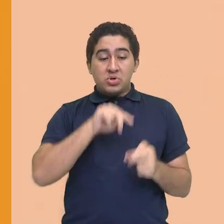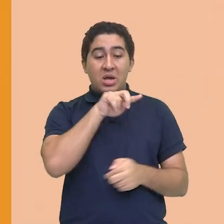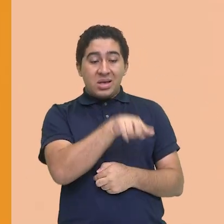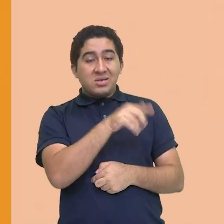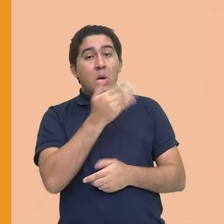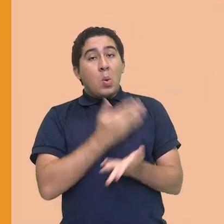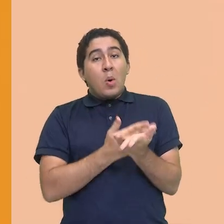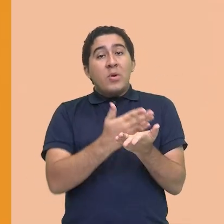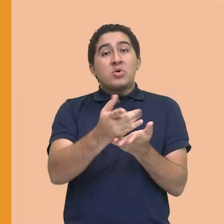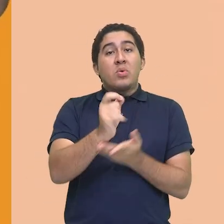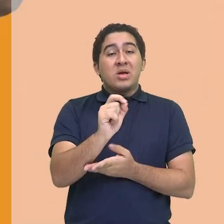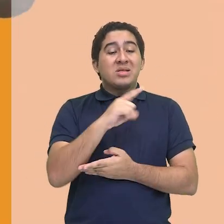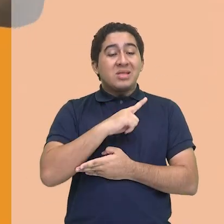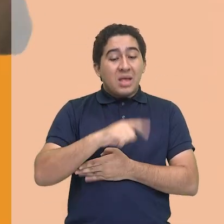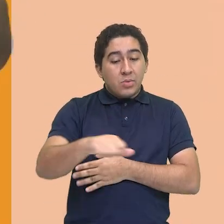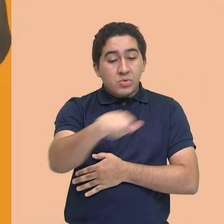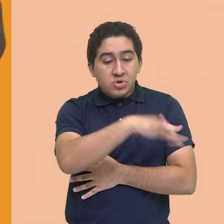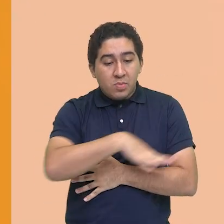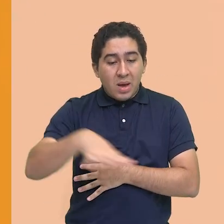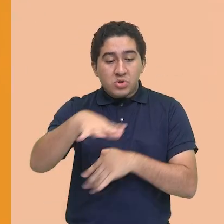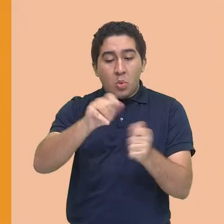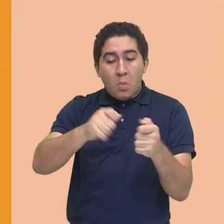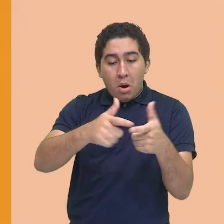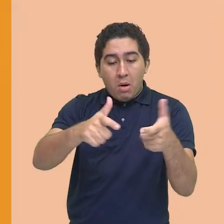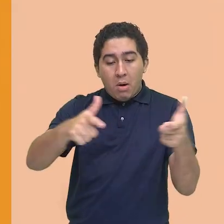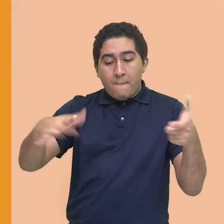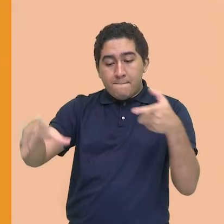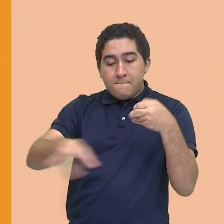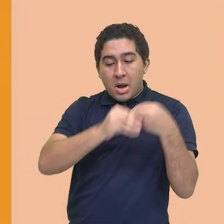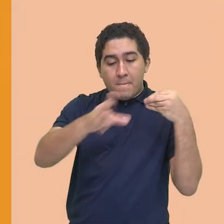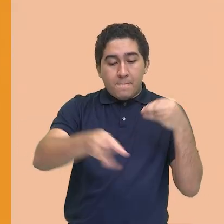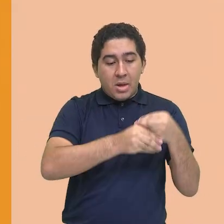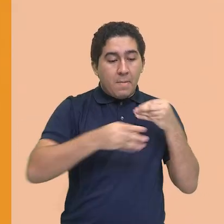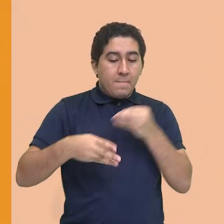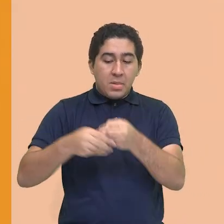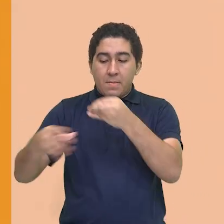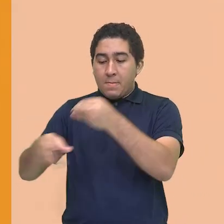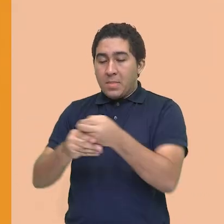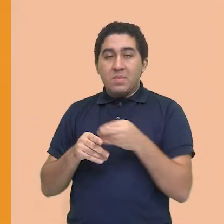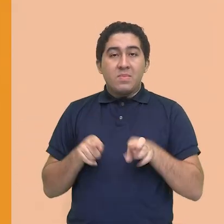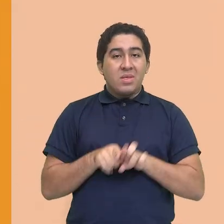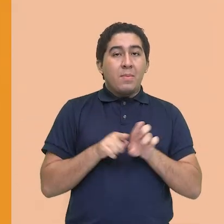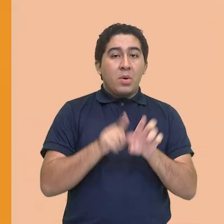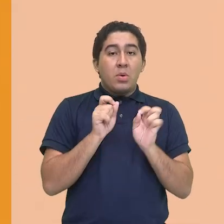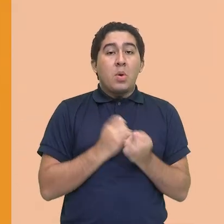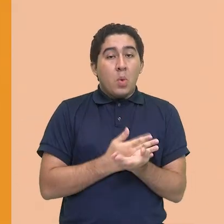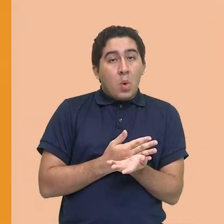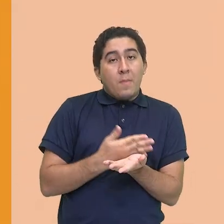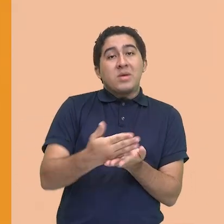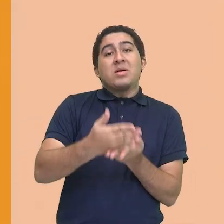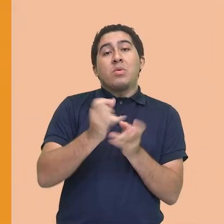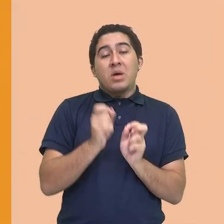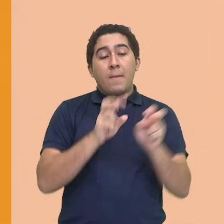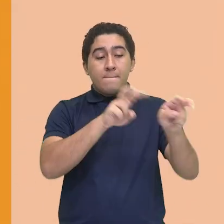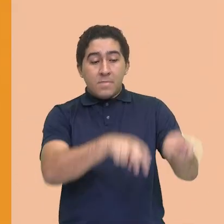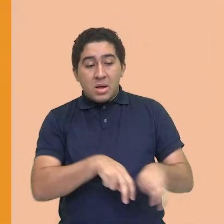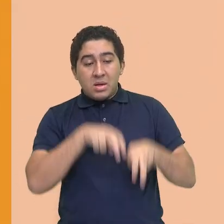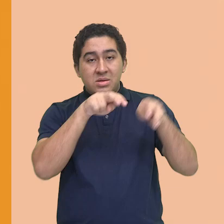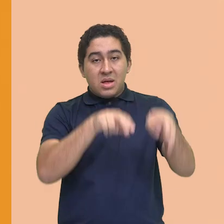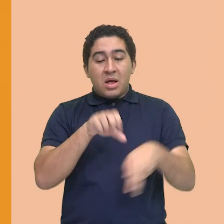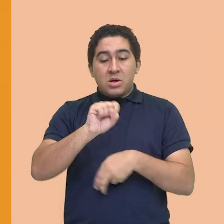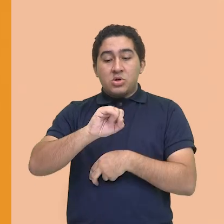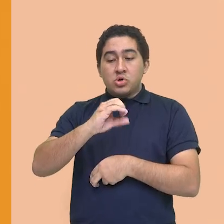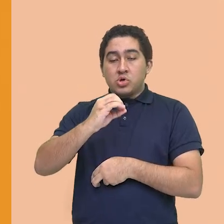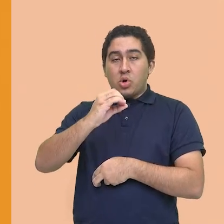latifundiários começaram a ocupar a região amazônica, ali na região do sudoeste do Pará, e começaram, então, o plantio de soja, que vocês